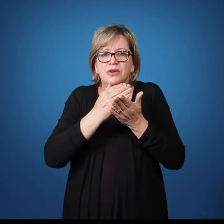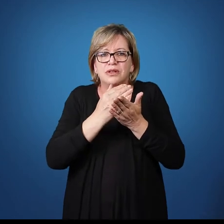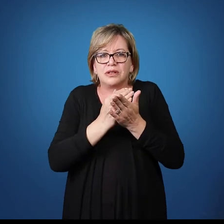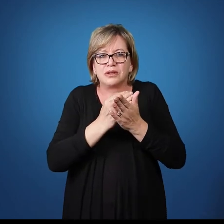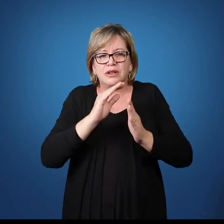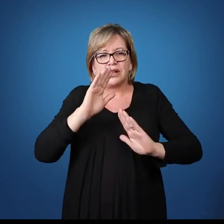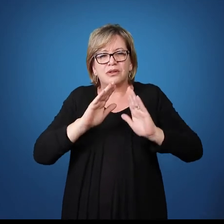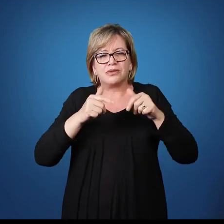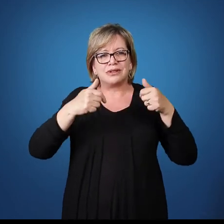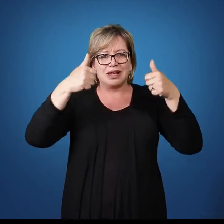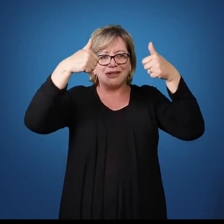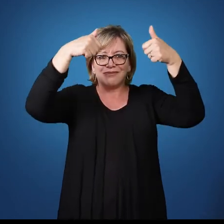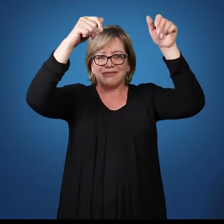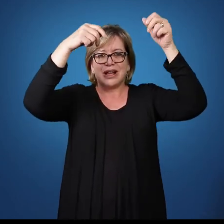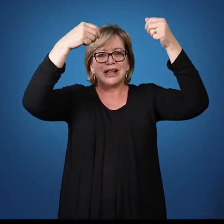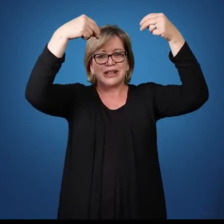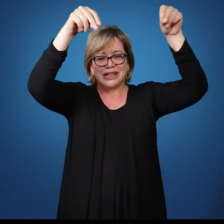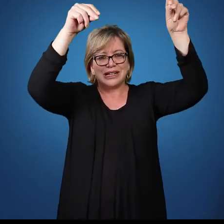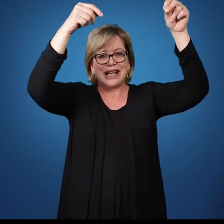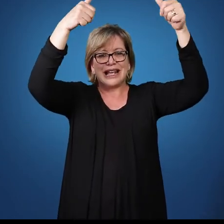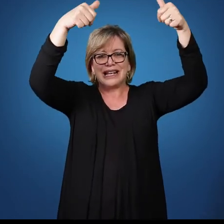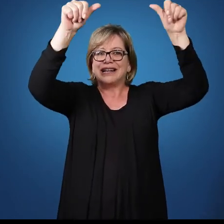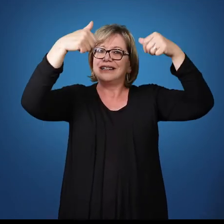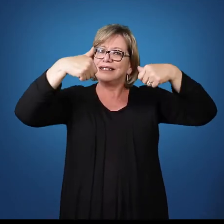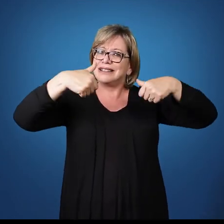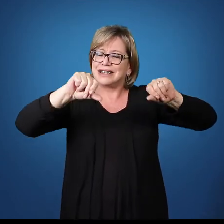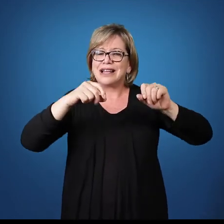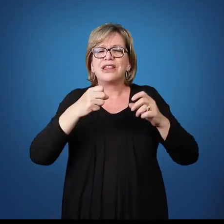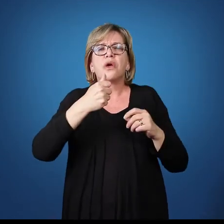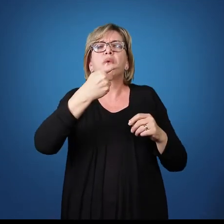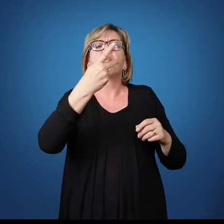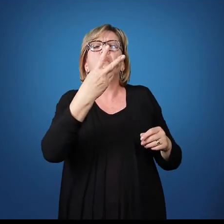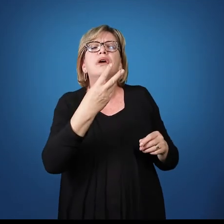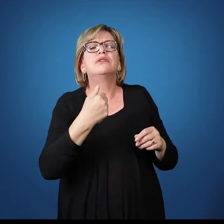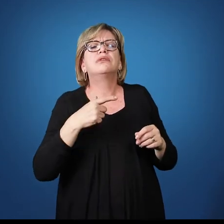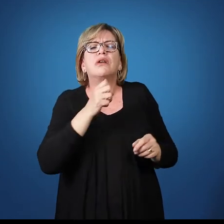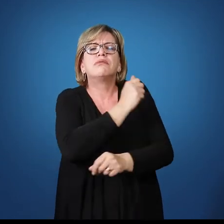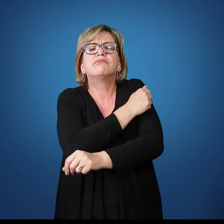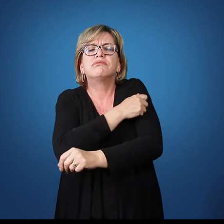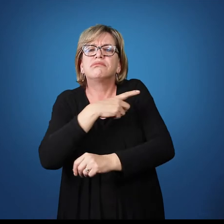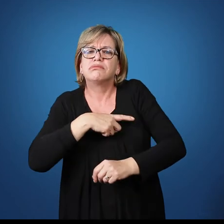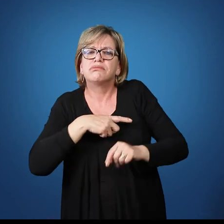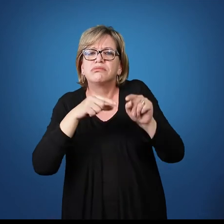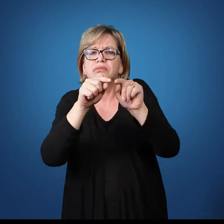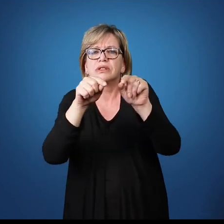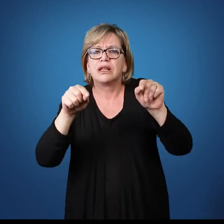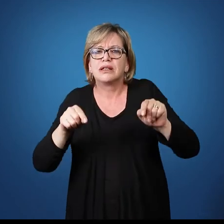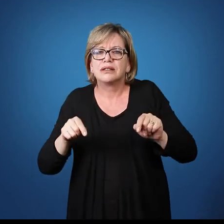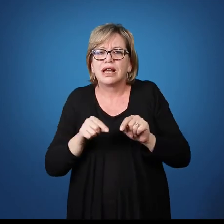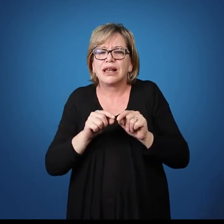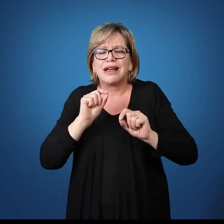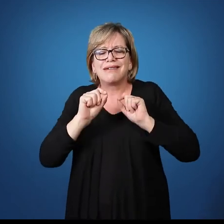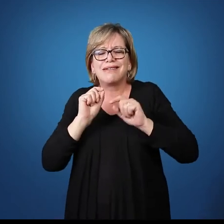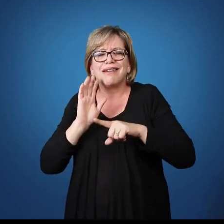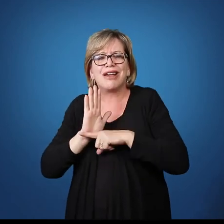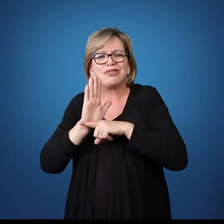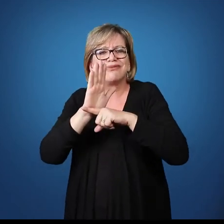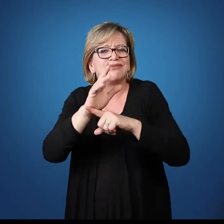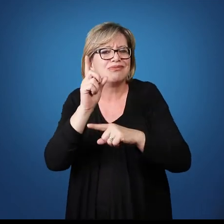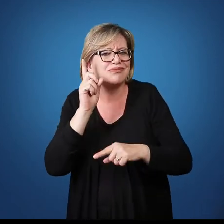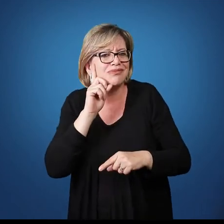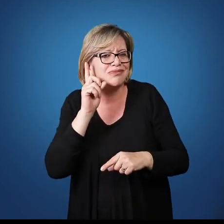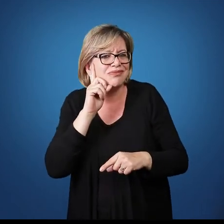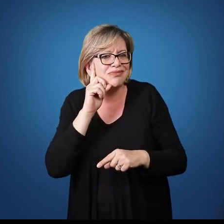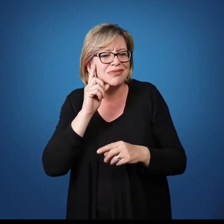com alguns cartazes dos alunos, quantos nós somos, essa rotina, o ajudante do dia, a leitura